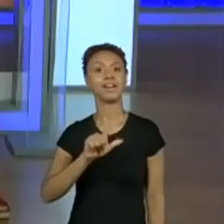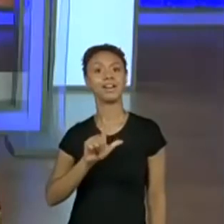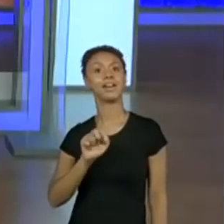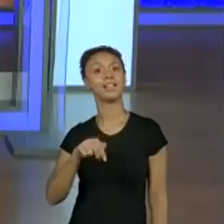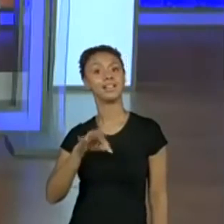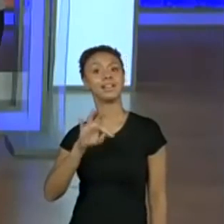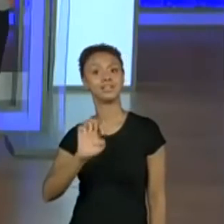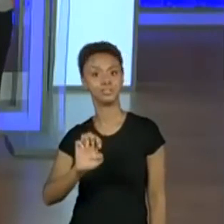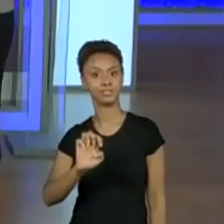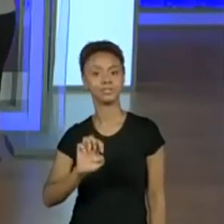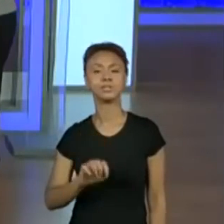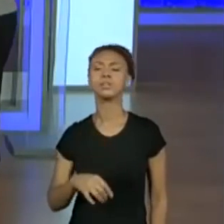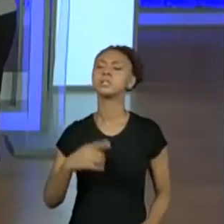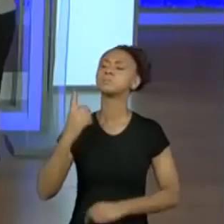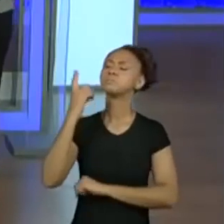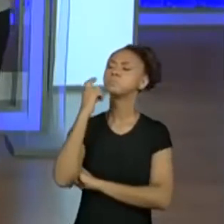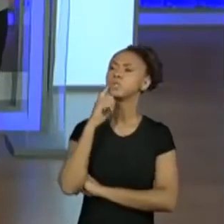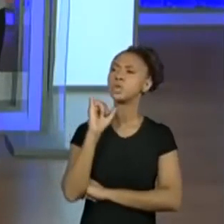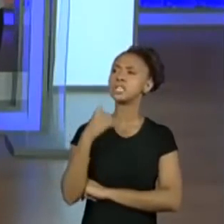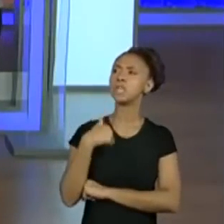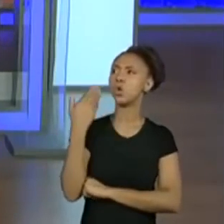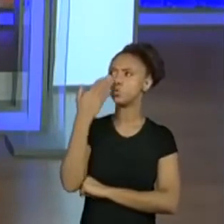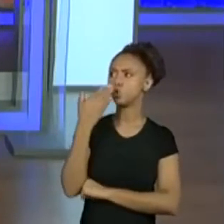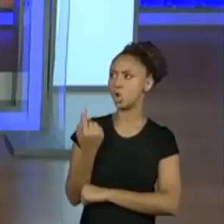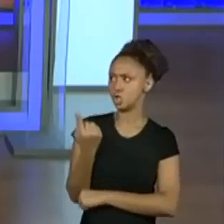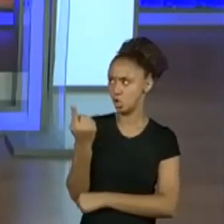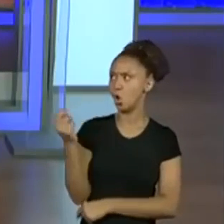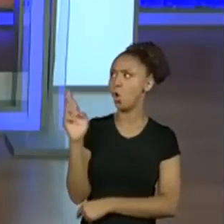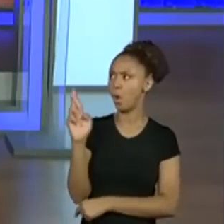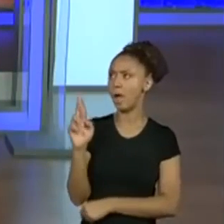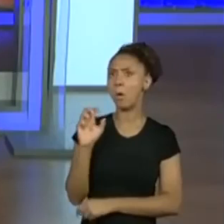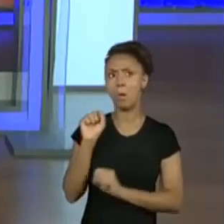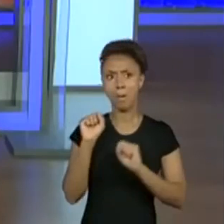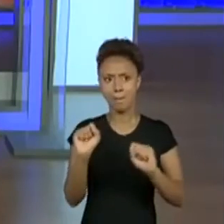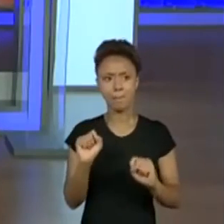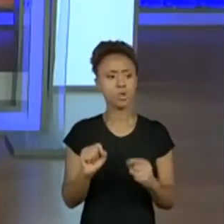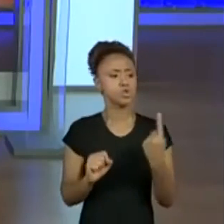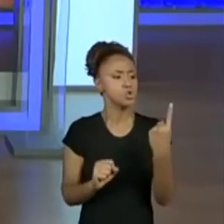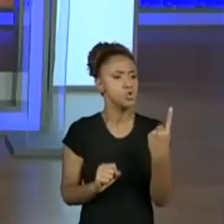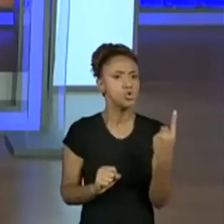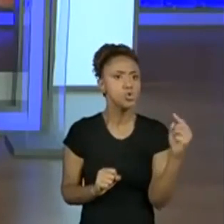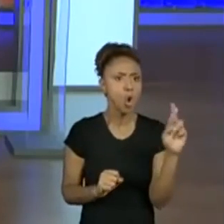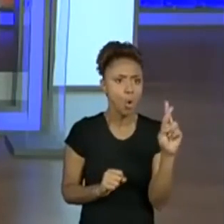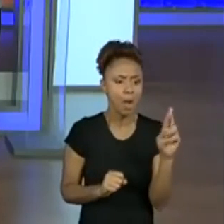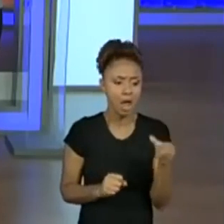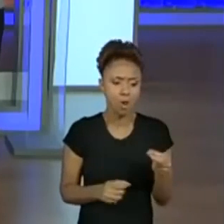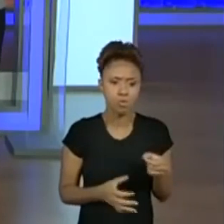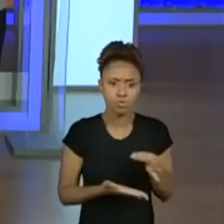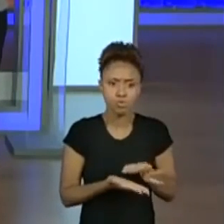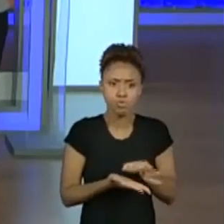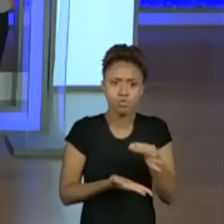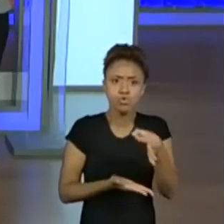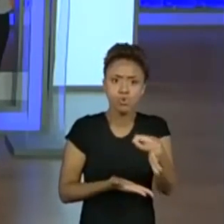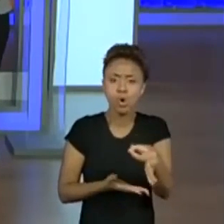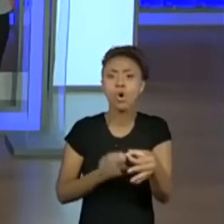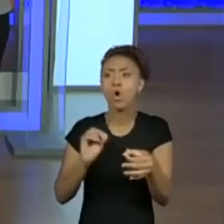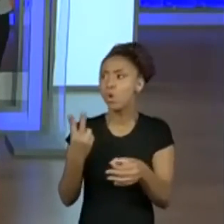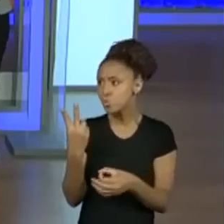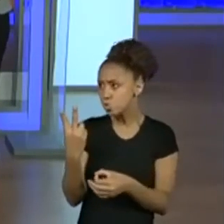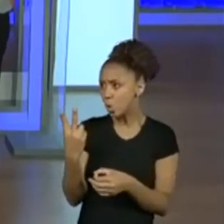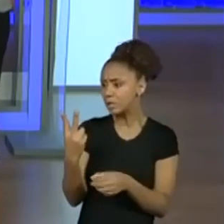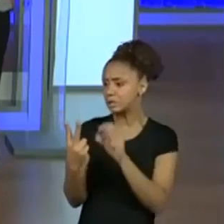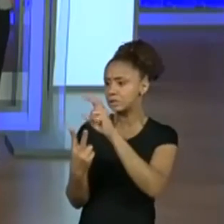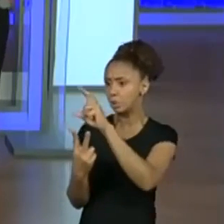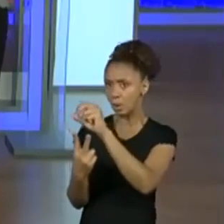quer dizer que se eu quiser comprar um doce que custa um real, tanto faz eu dar uma moedinha de um real como duas de 50